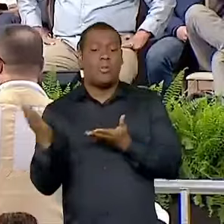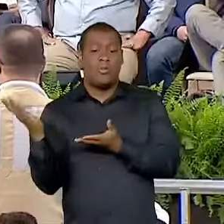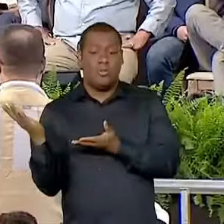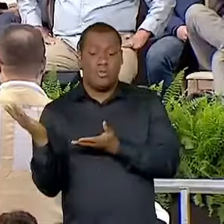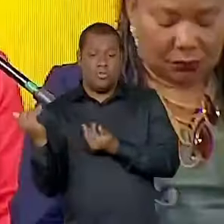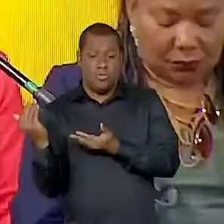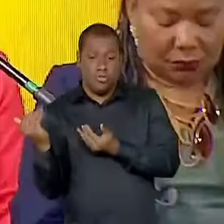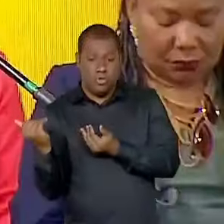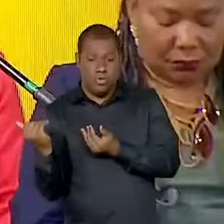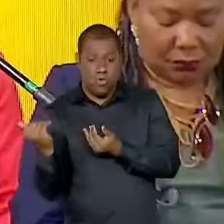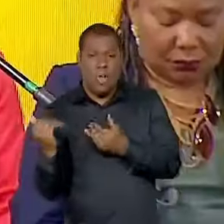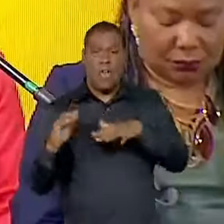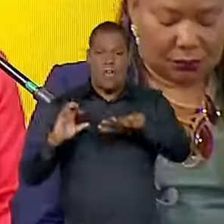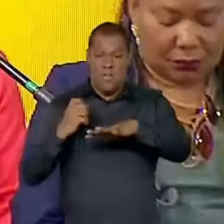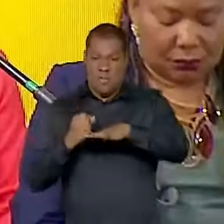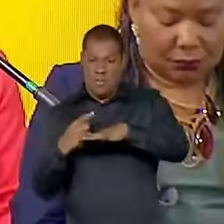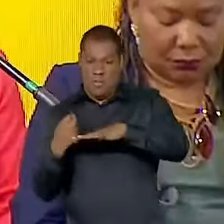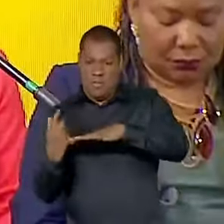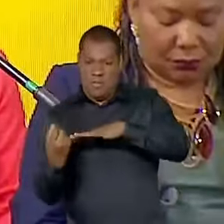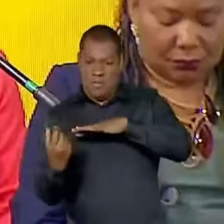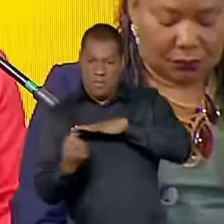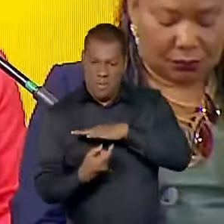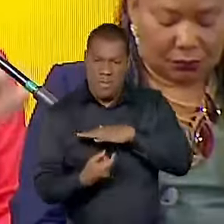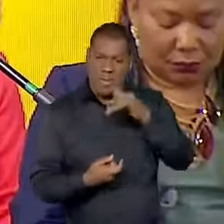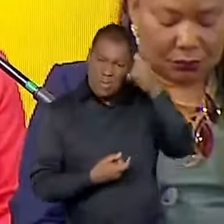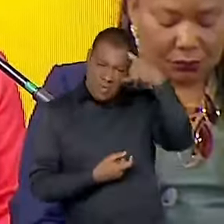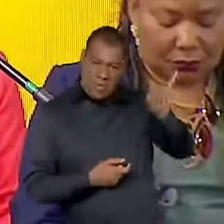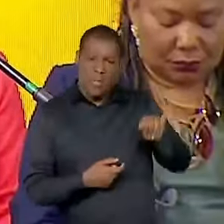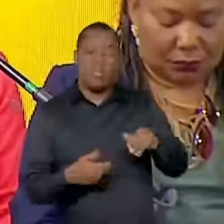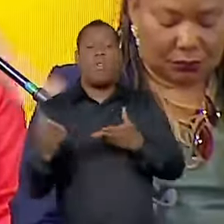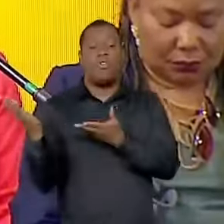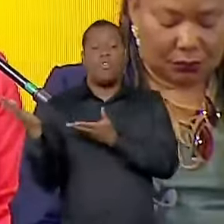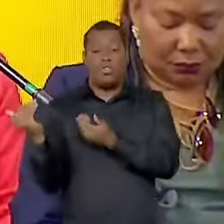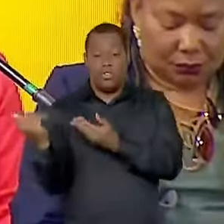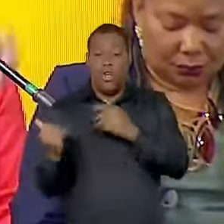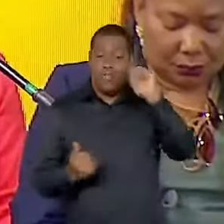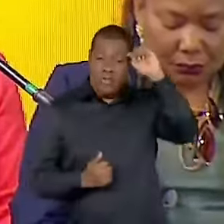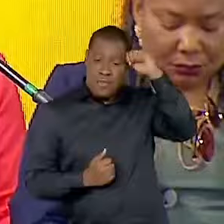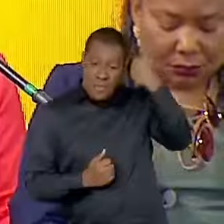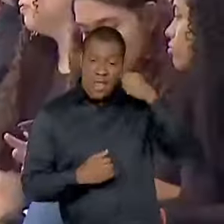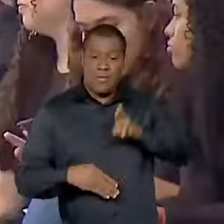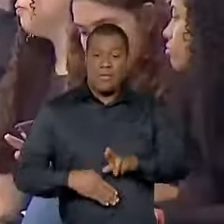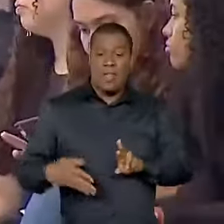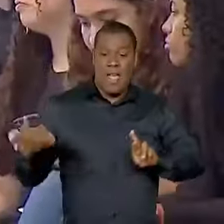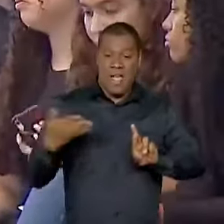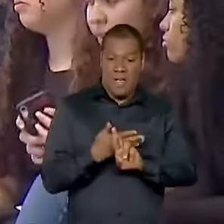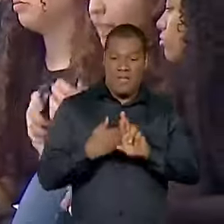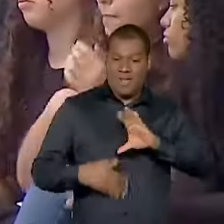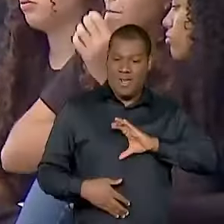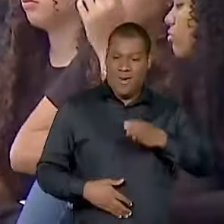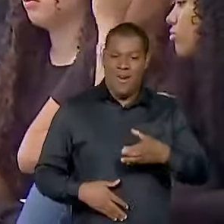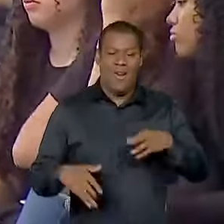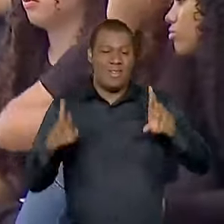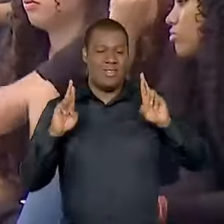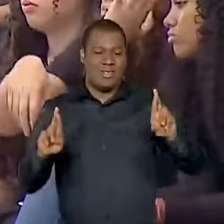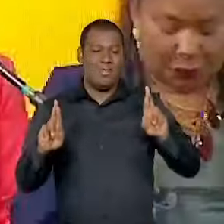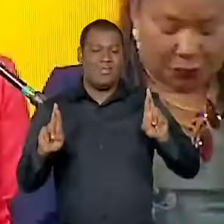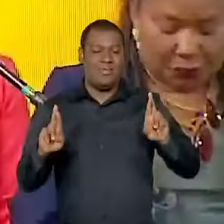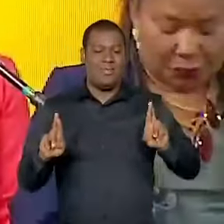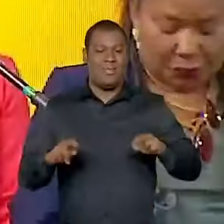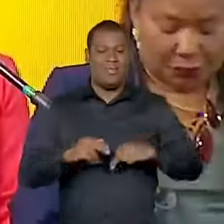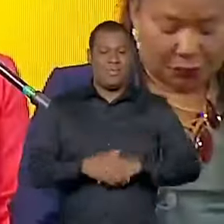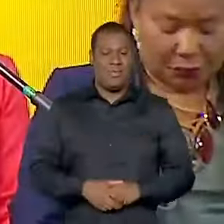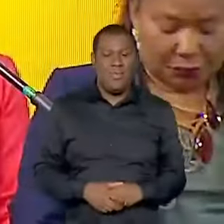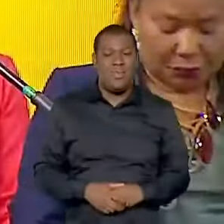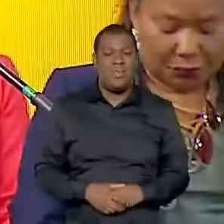pode ser a juventude das fake news. A nossa juventude é a juventude negra de coragem, de esperança e determinação.